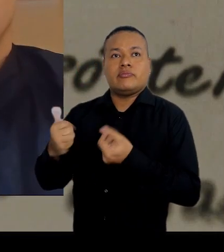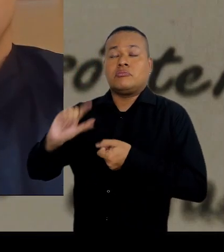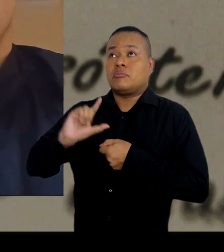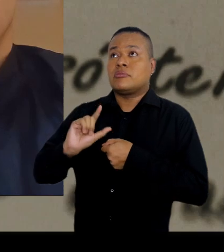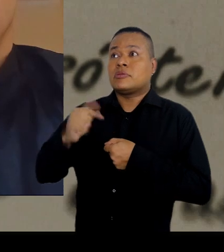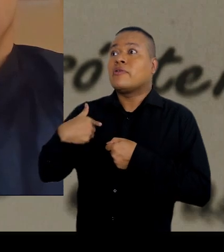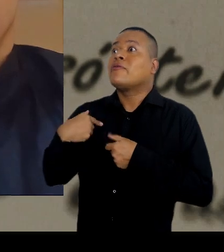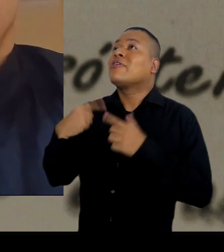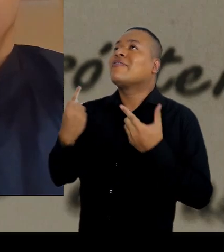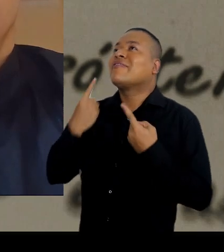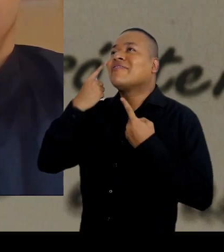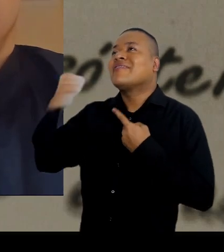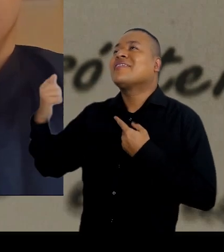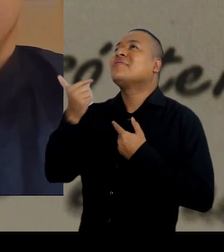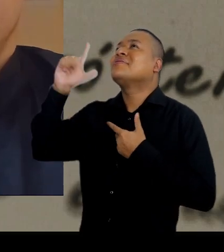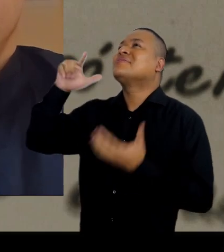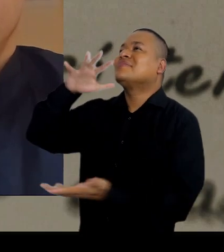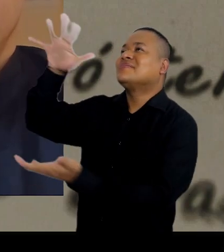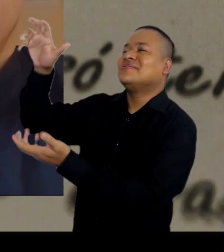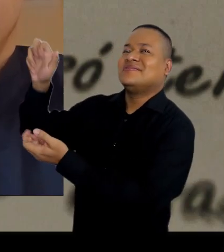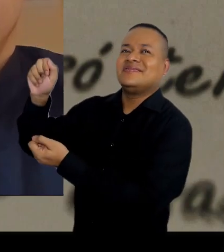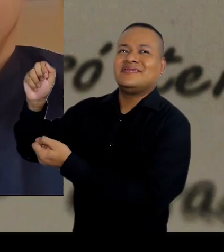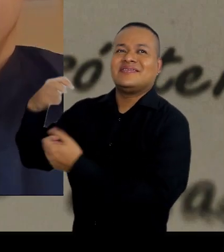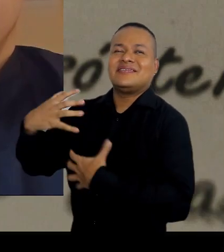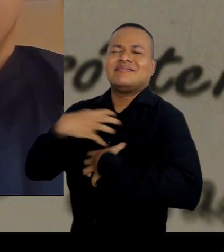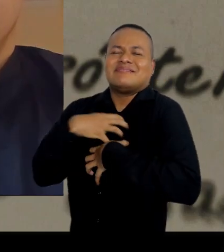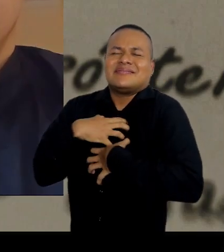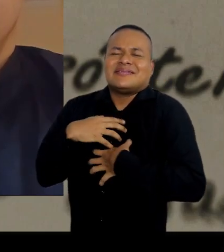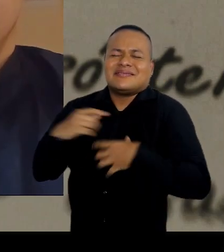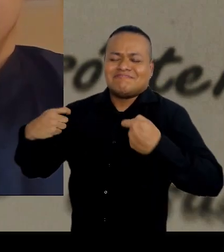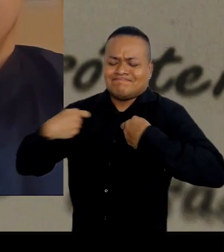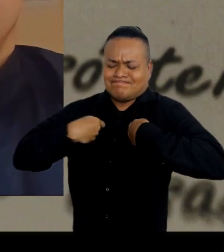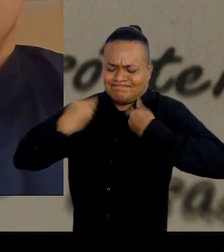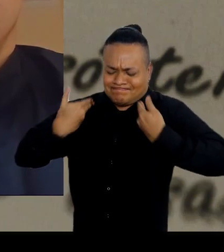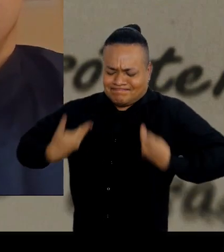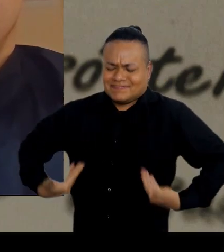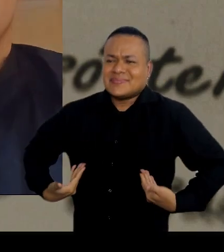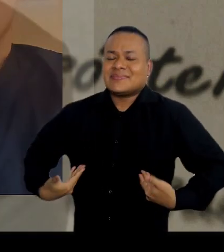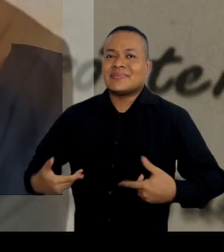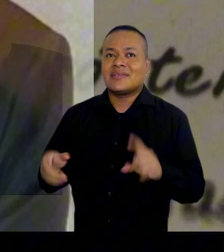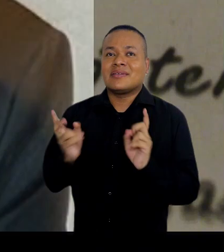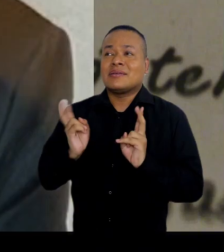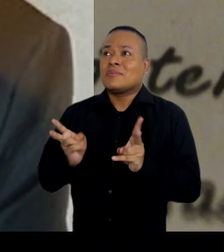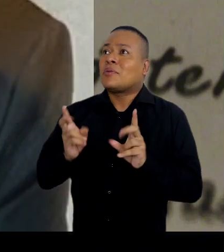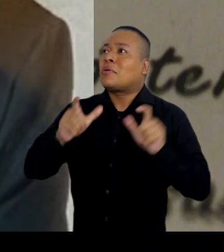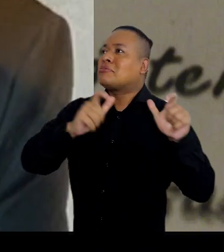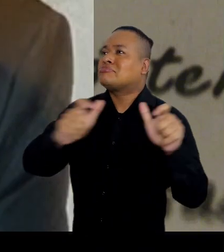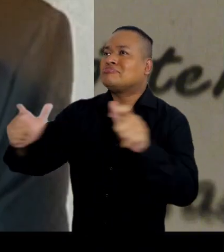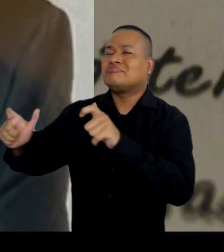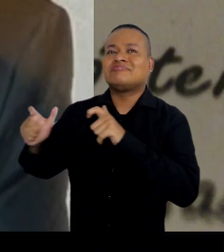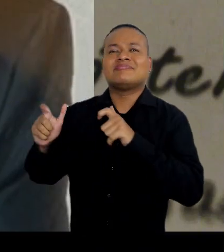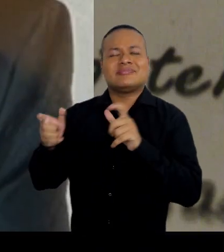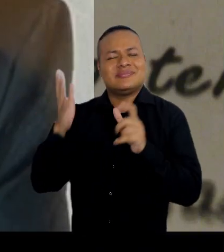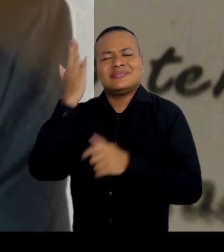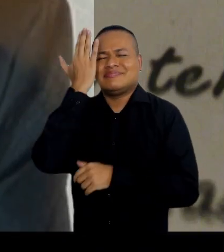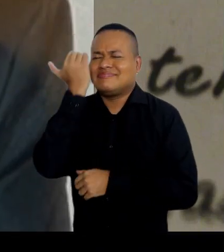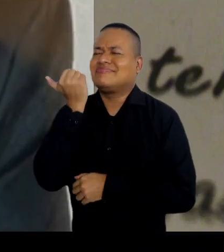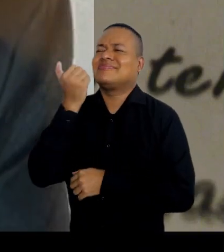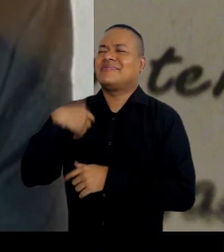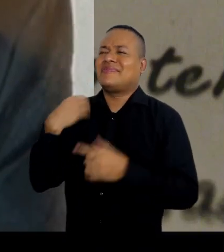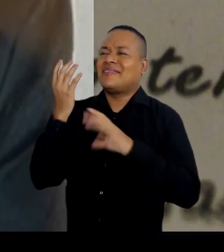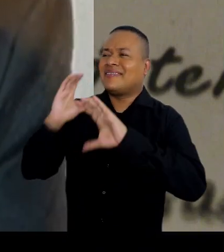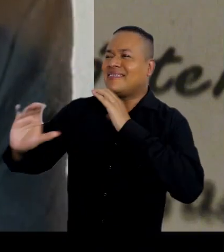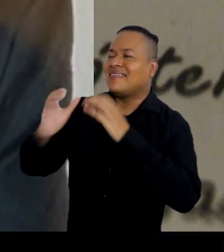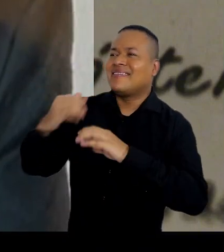partiu para ver outras paisagens e sinto teus sinais ainda em meu coração. Por onde você passar, sei que